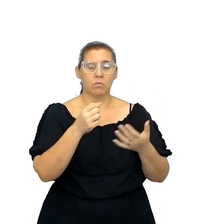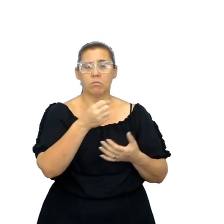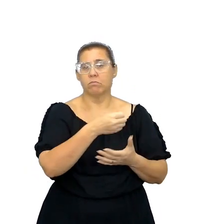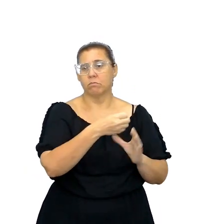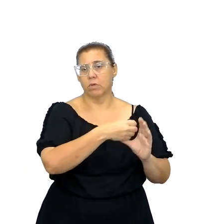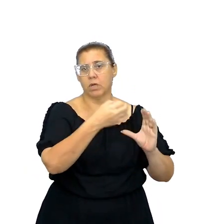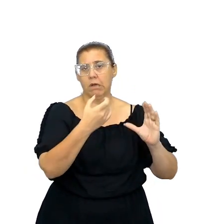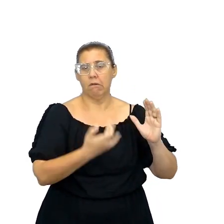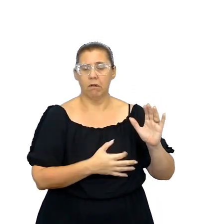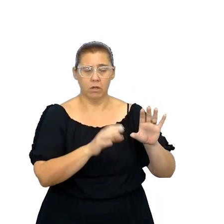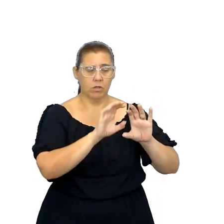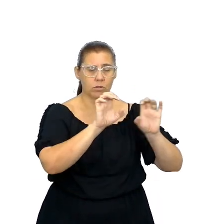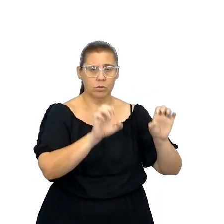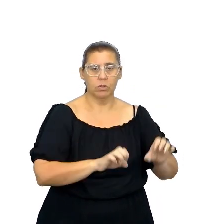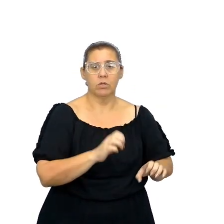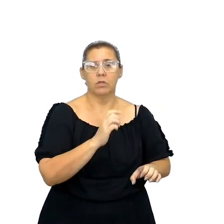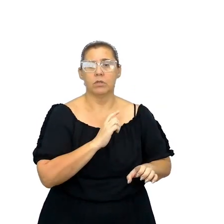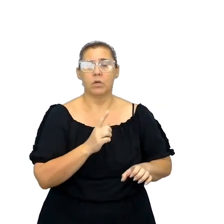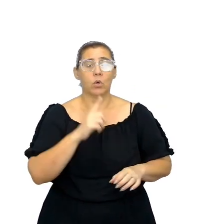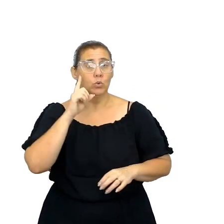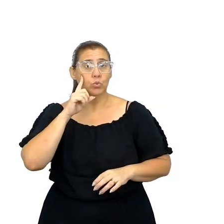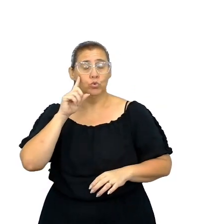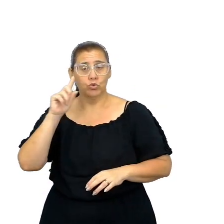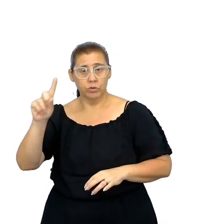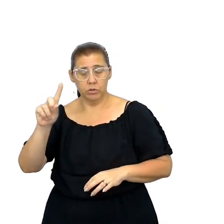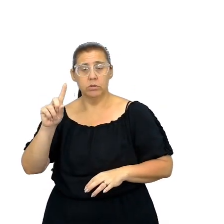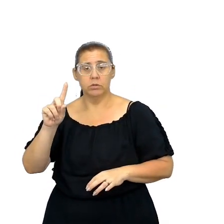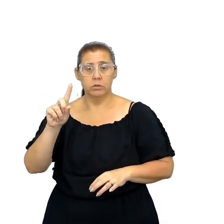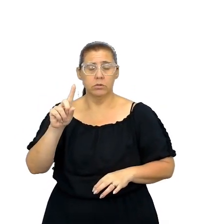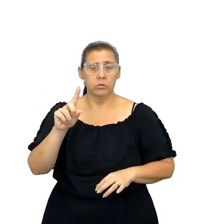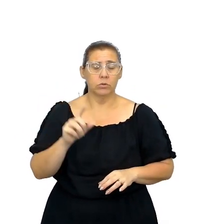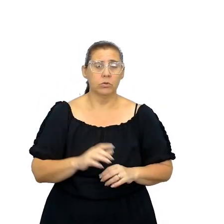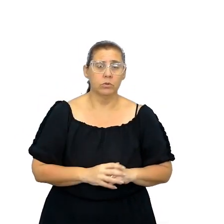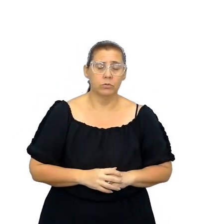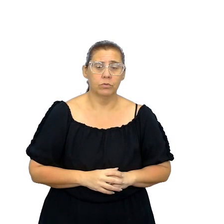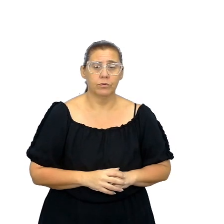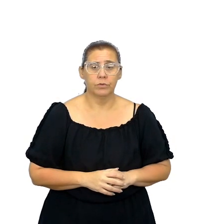né, estrutural, nós temos a data, nós temos o